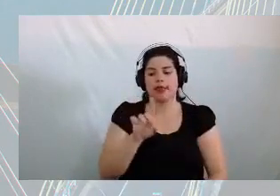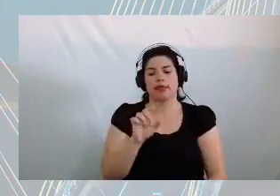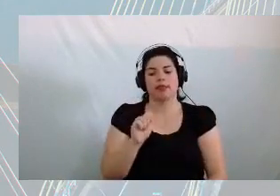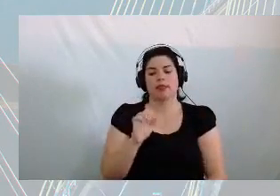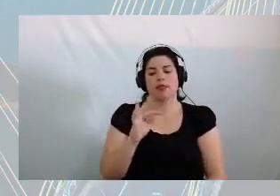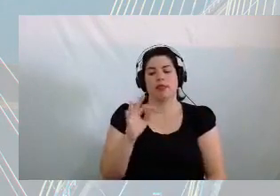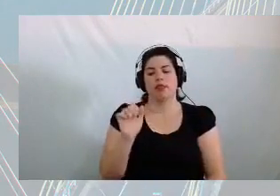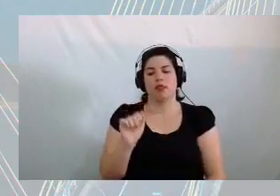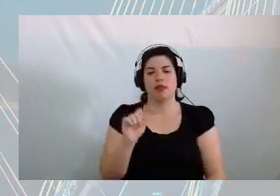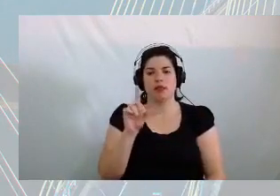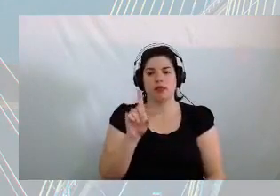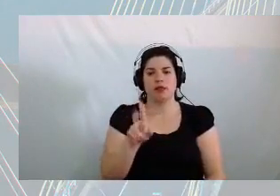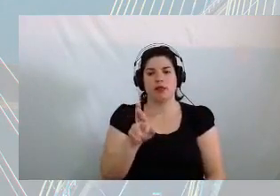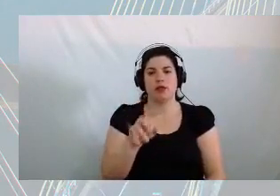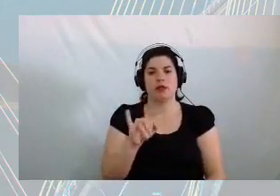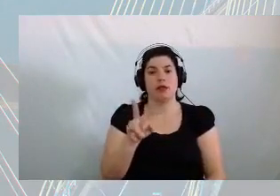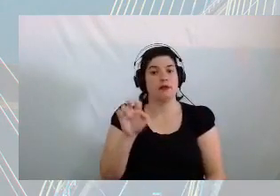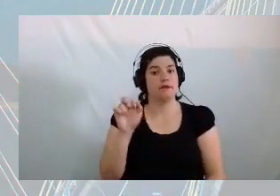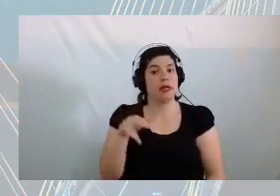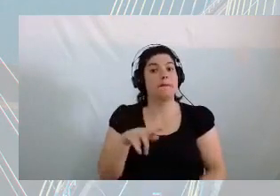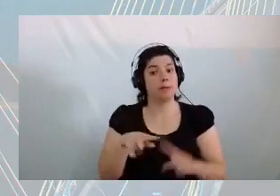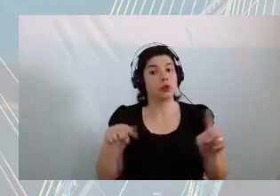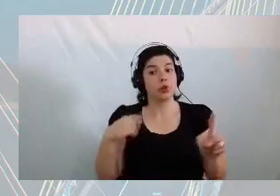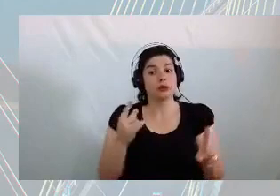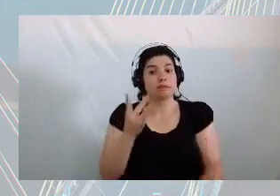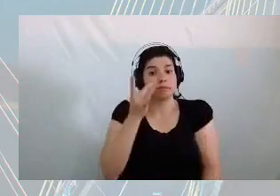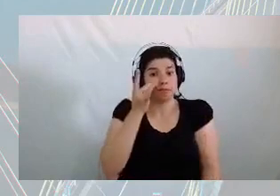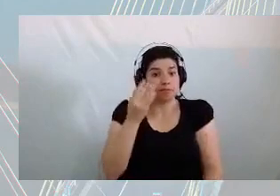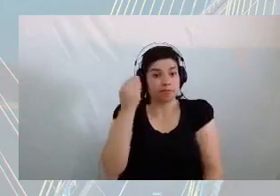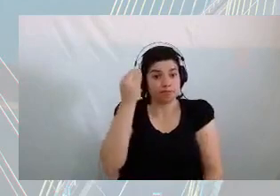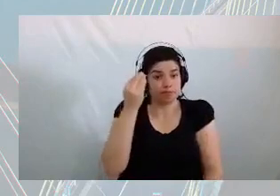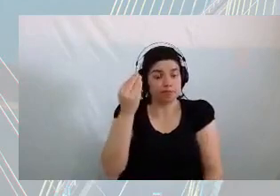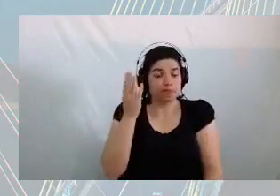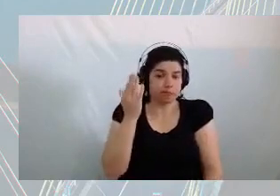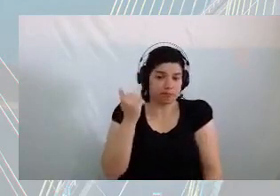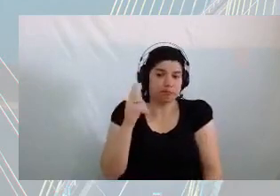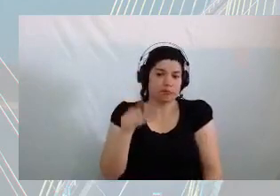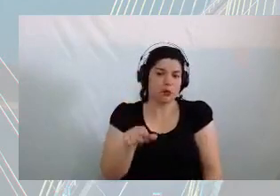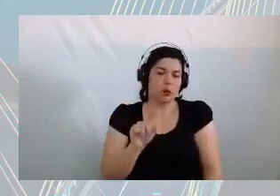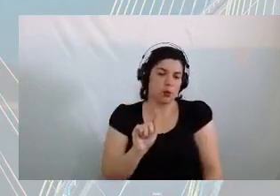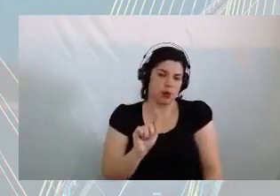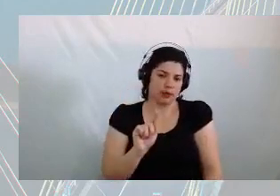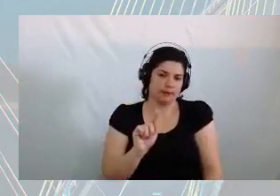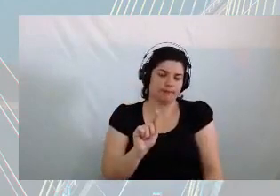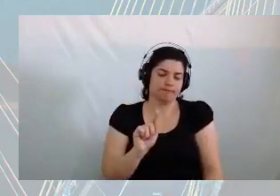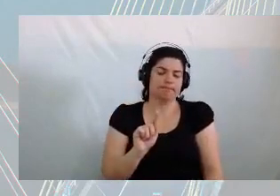gente realmente vive, né? Em síntese, se eu pudesse colocar numa... Não foi culpa nossa.